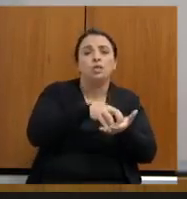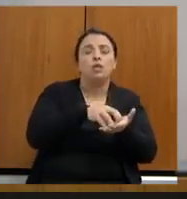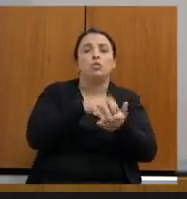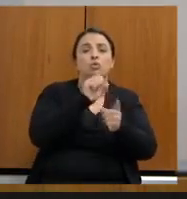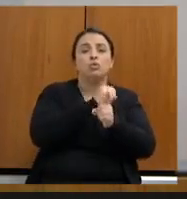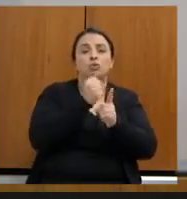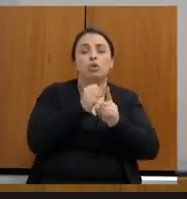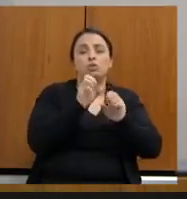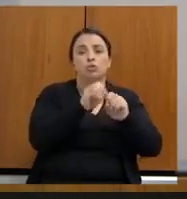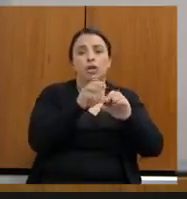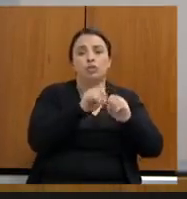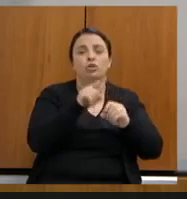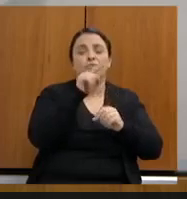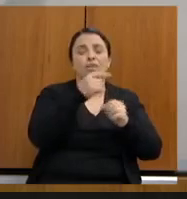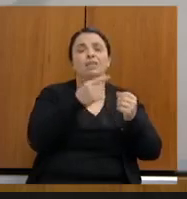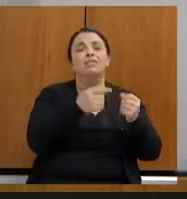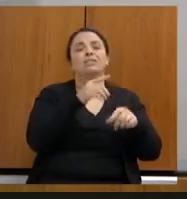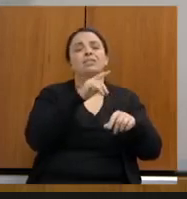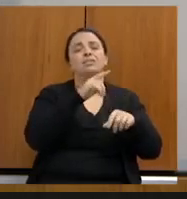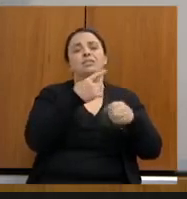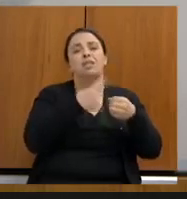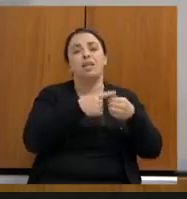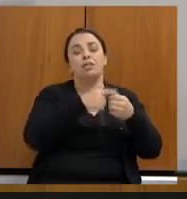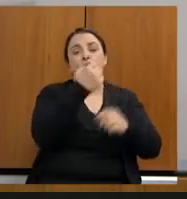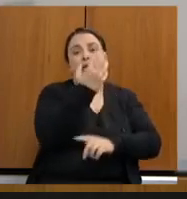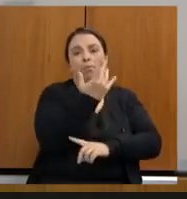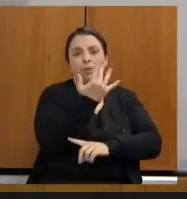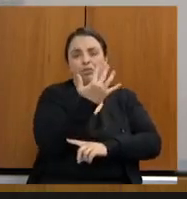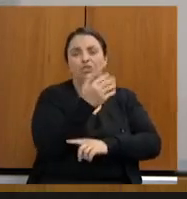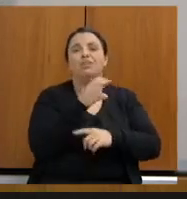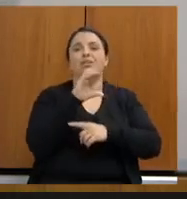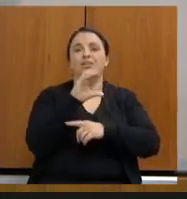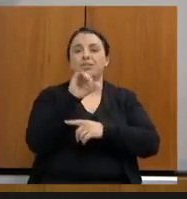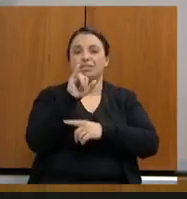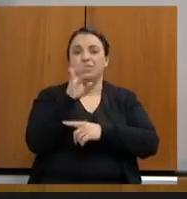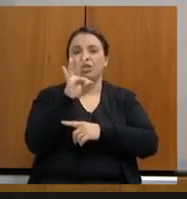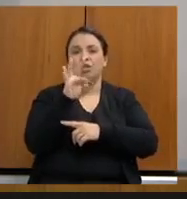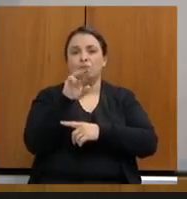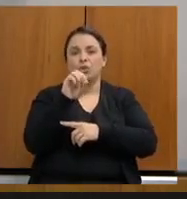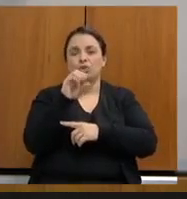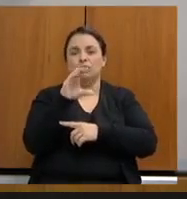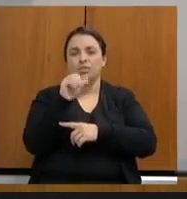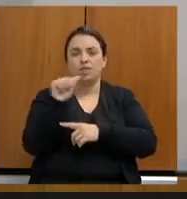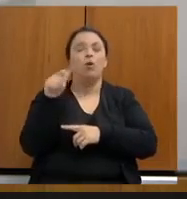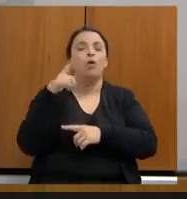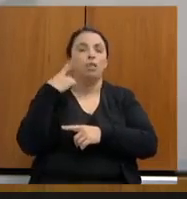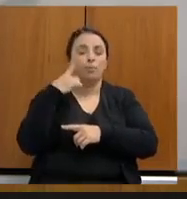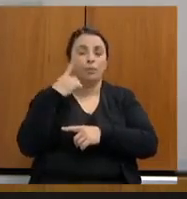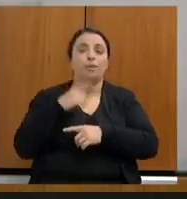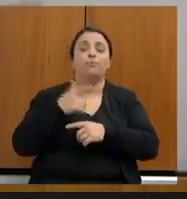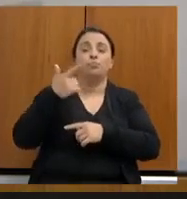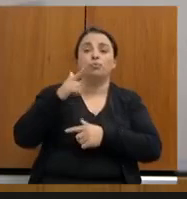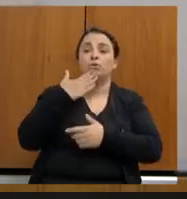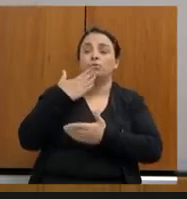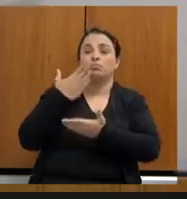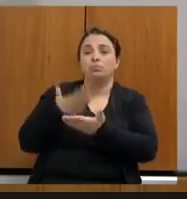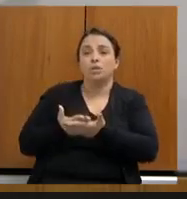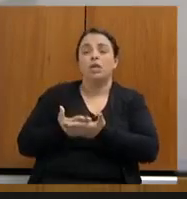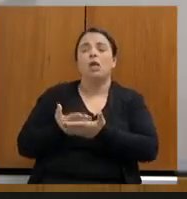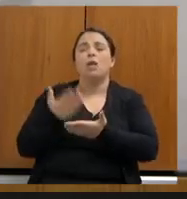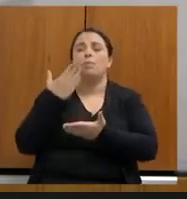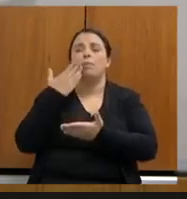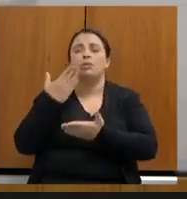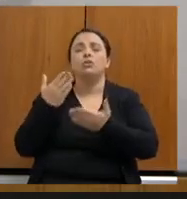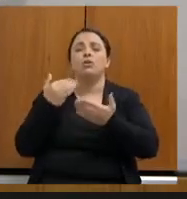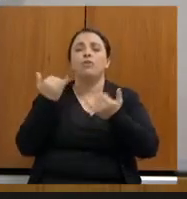Ipatinga Deputado celinho do sinttrocel seja encaminhado ao secretário está justiça e Segurança Pública pedindo informações acerca das medidas já